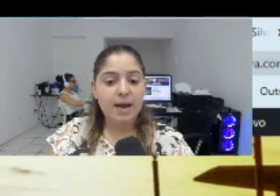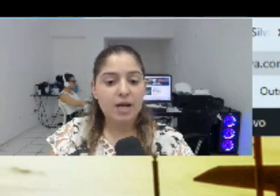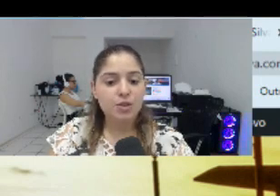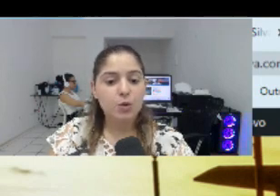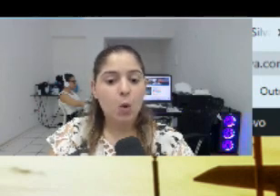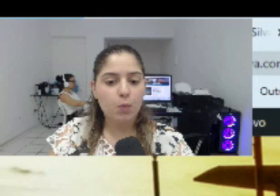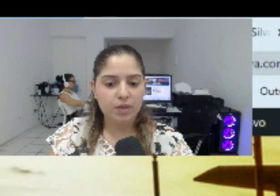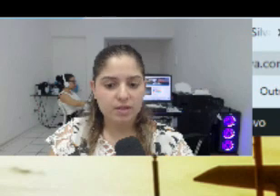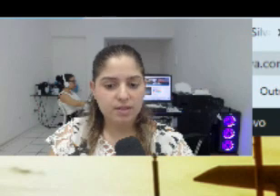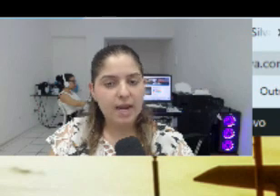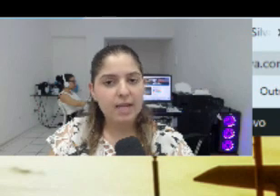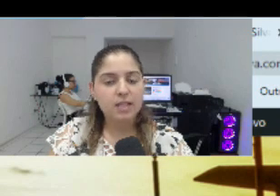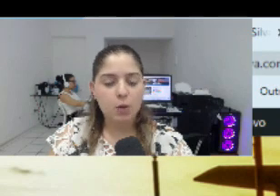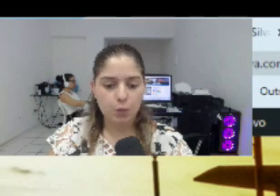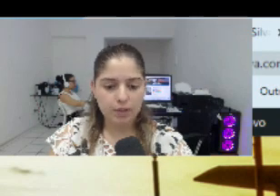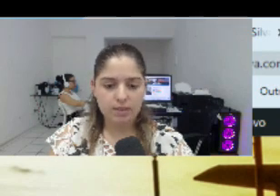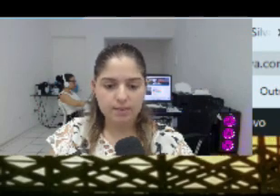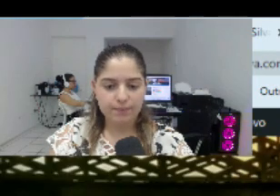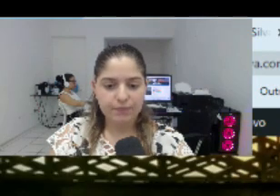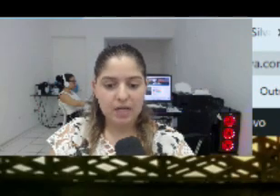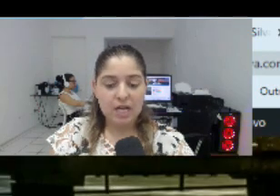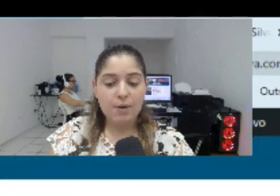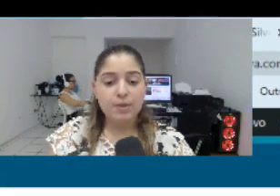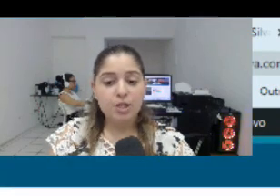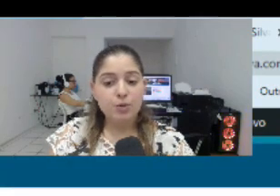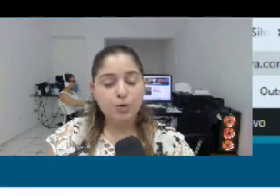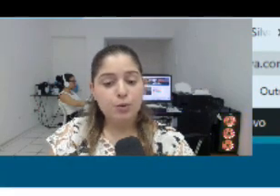e Smart Contracts, entre outras.